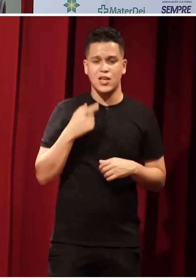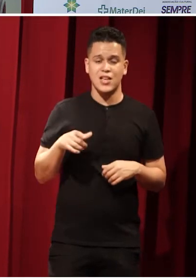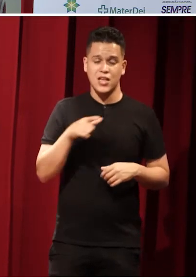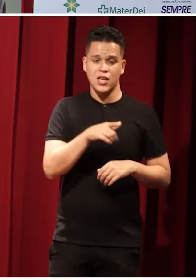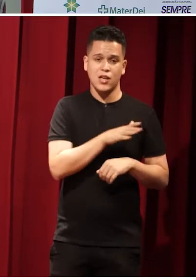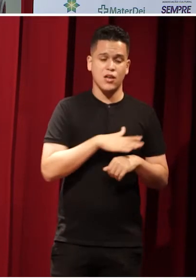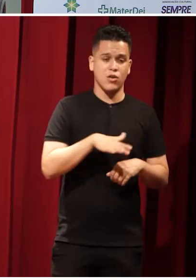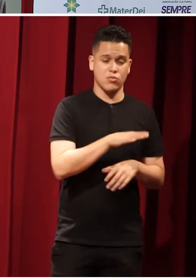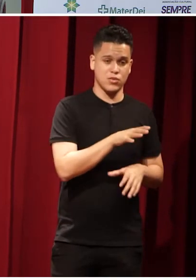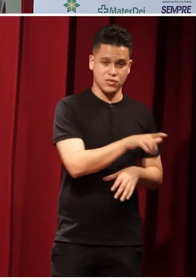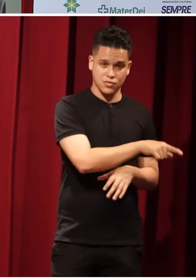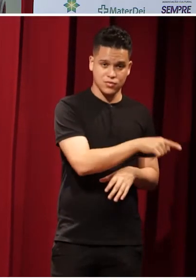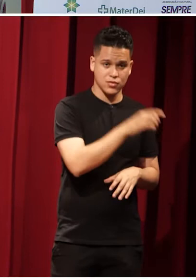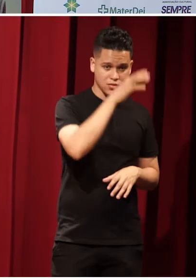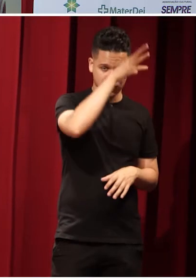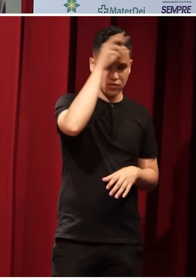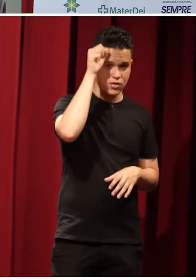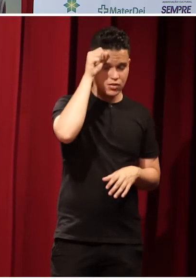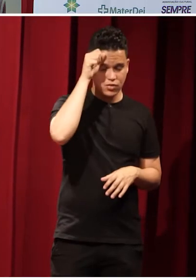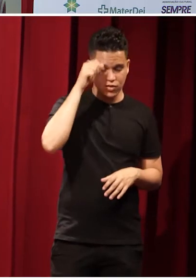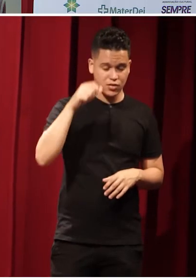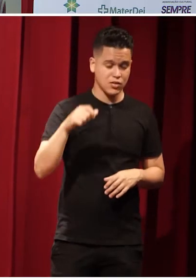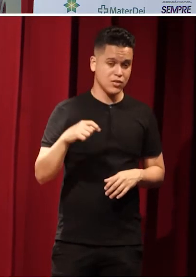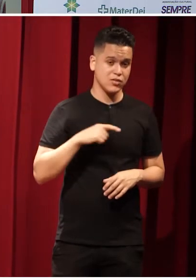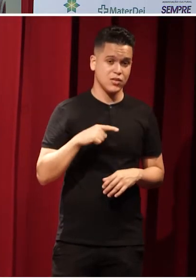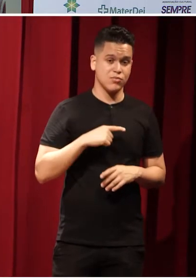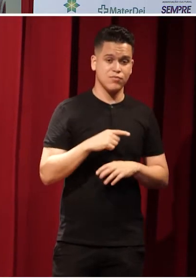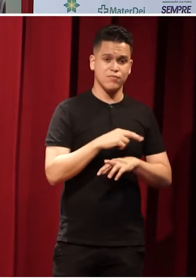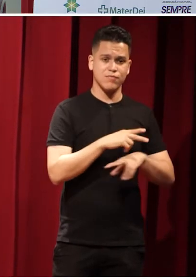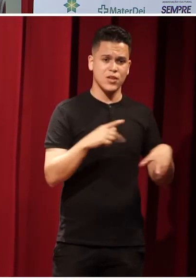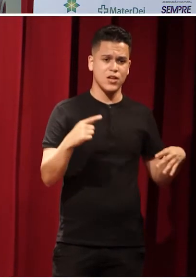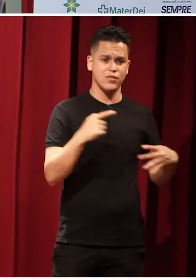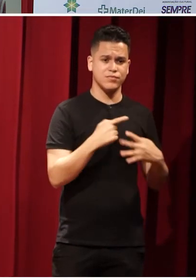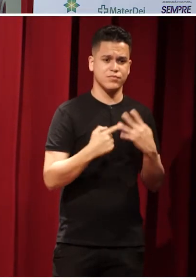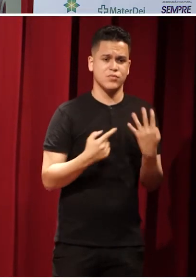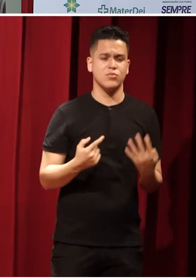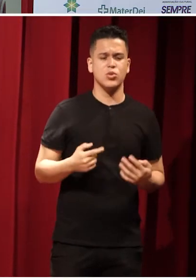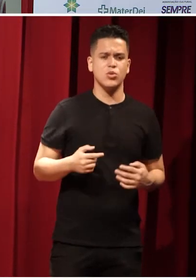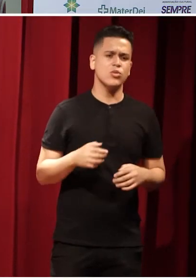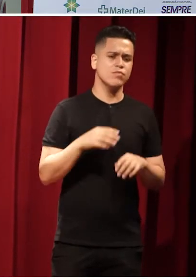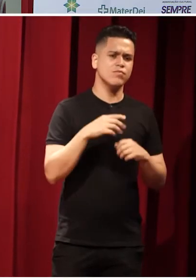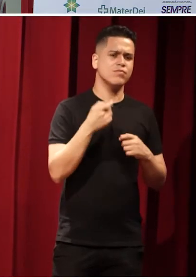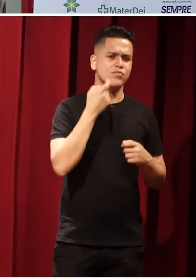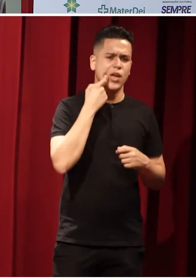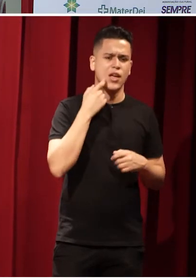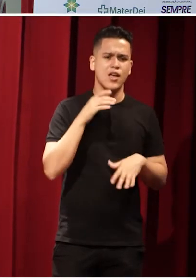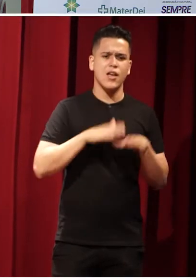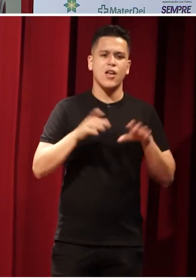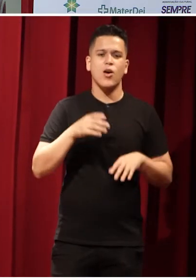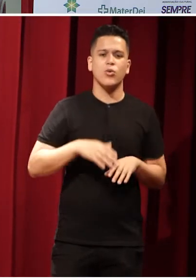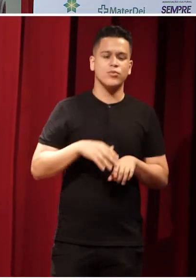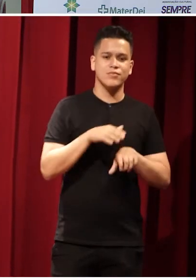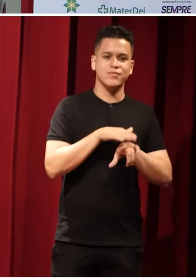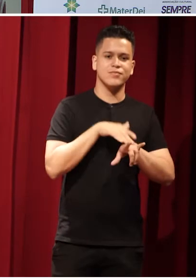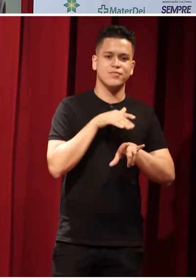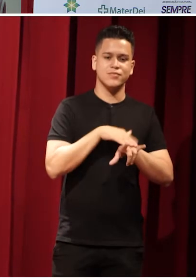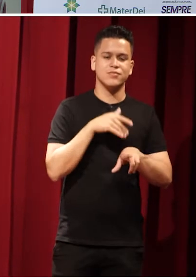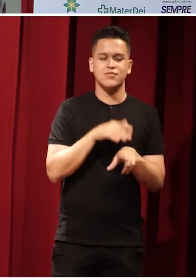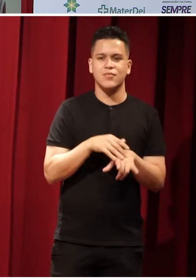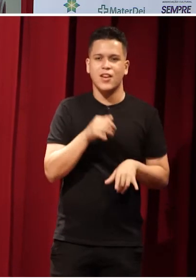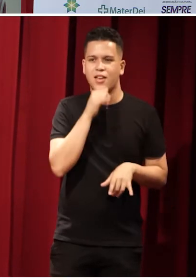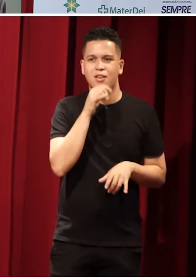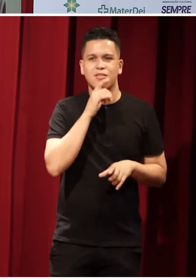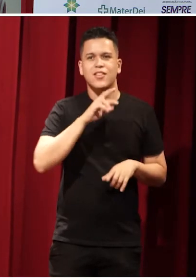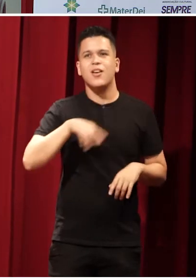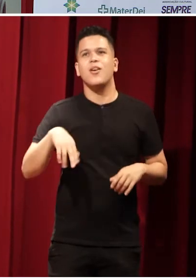especialmente promissora porque são peixes vegetarianos. Quer dizer, não é como você fazer criação de salmão em cativeiro, que você